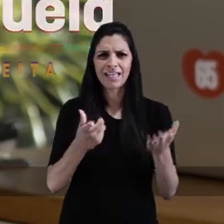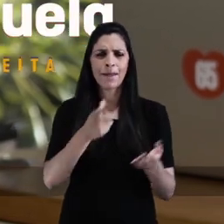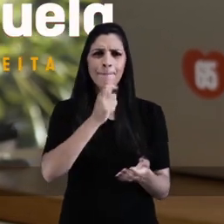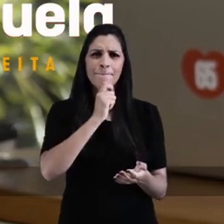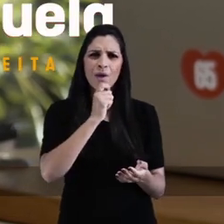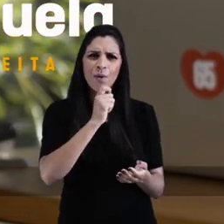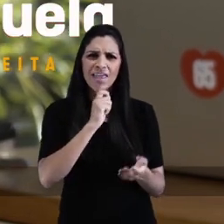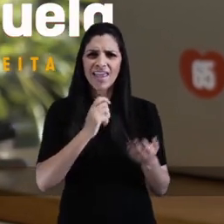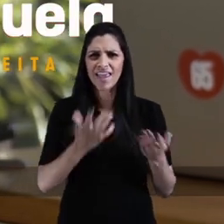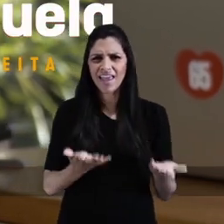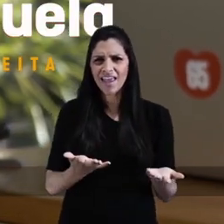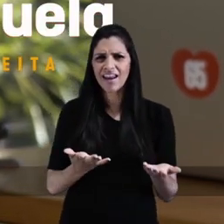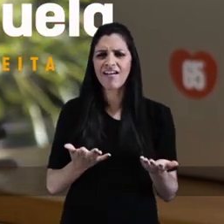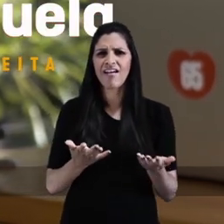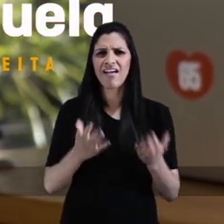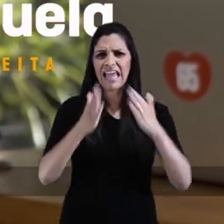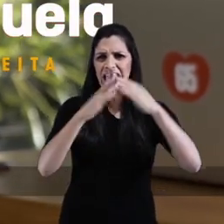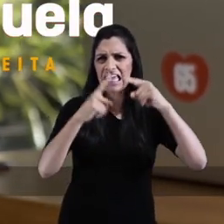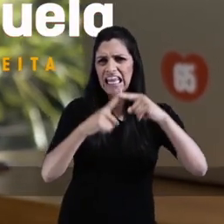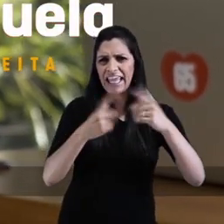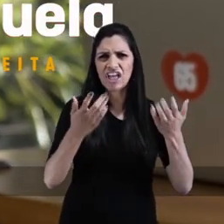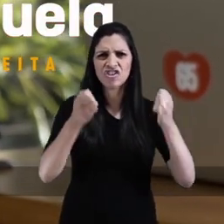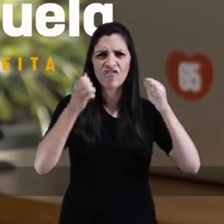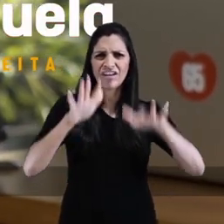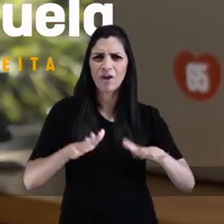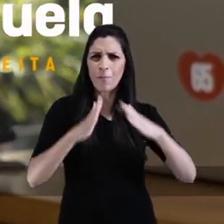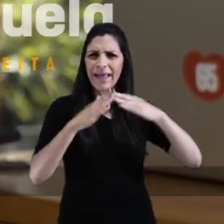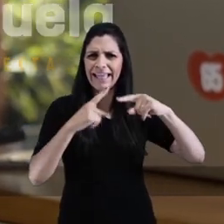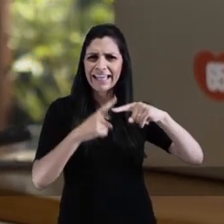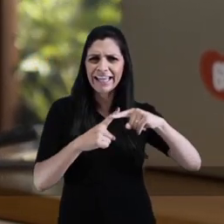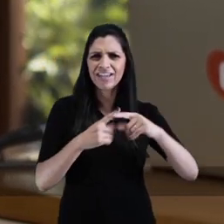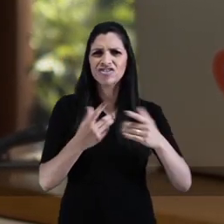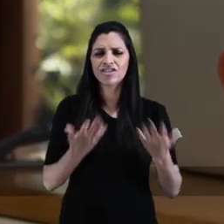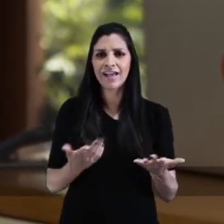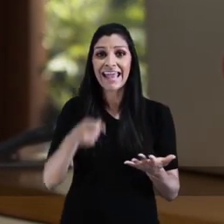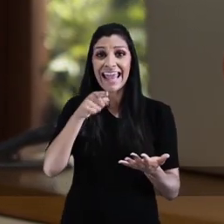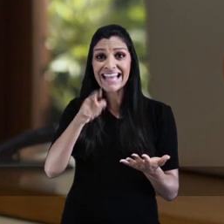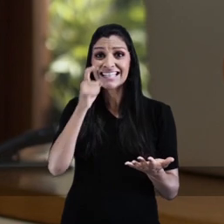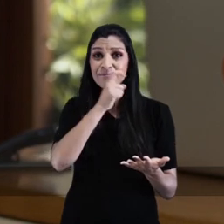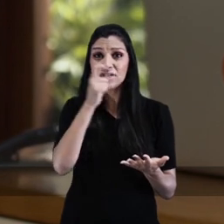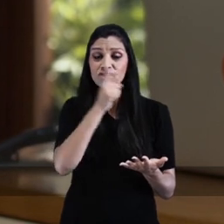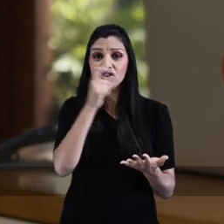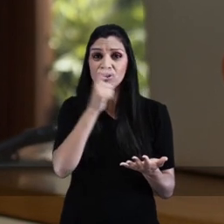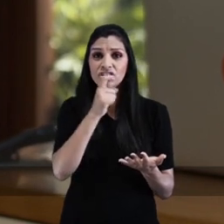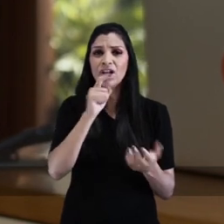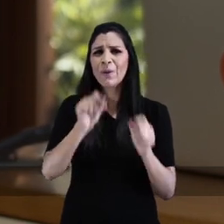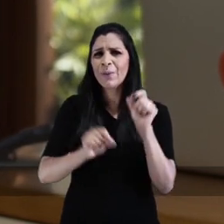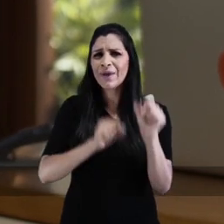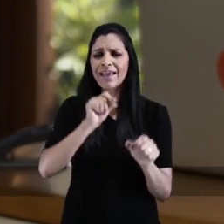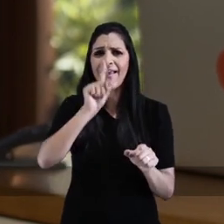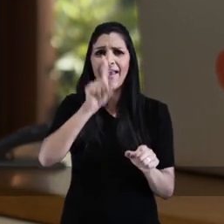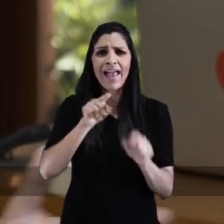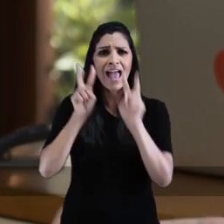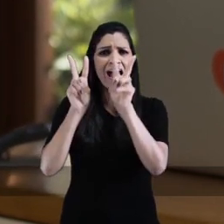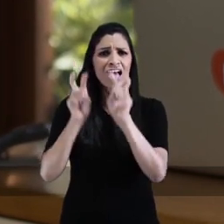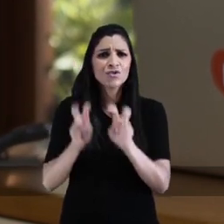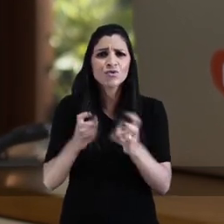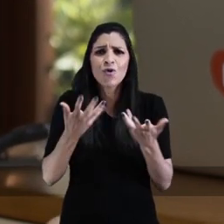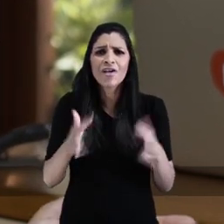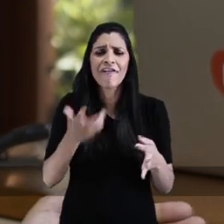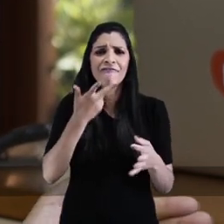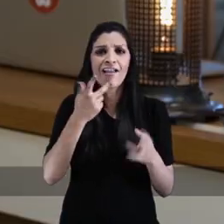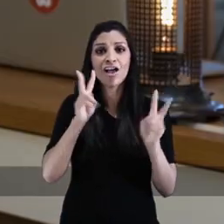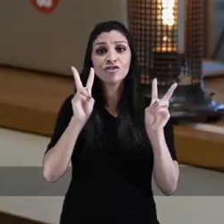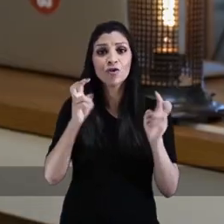maconhela, né, igreja, vai derrubar a igreja, né, essas mentiras, elas são as mentiras dos assuntos de quem não quer falar sobre